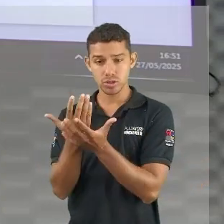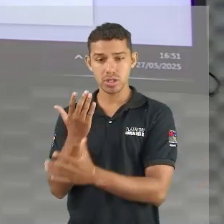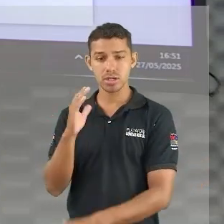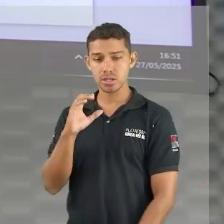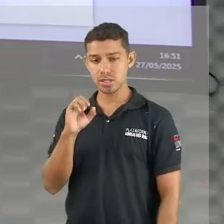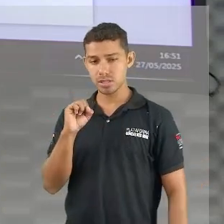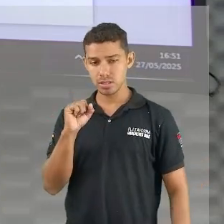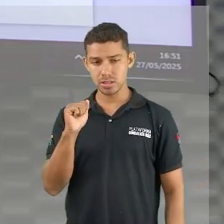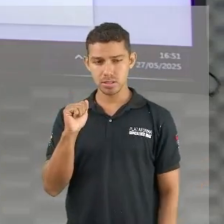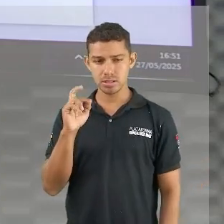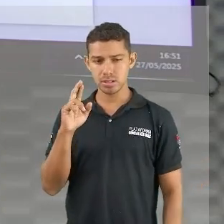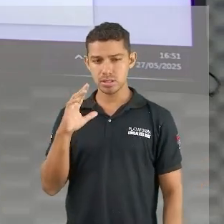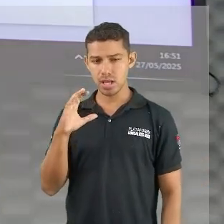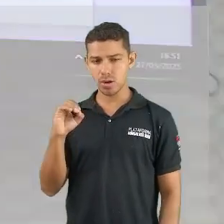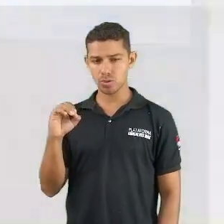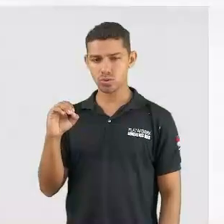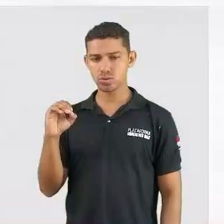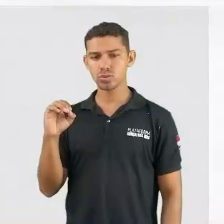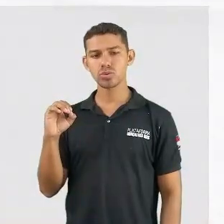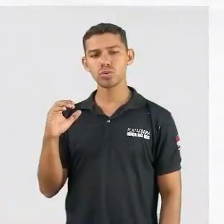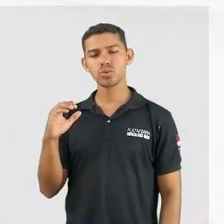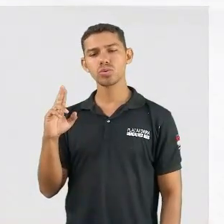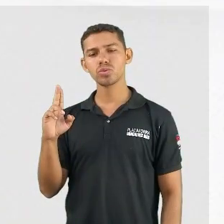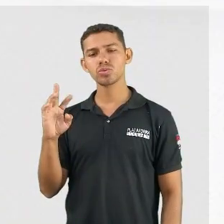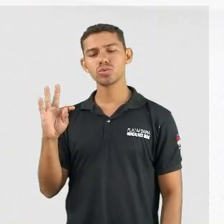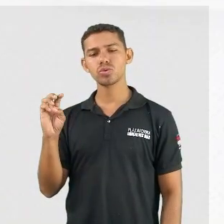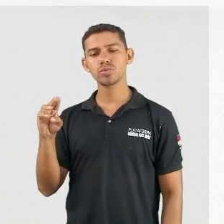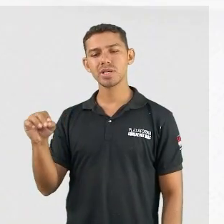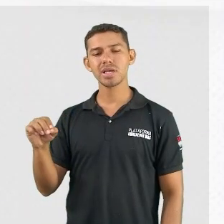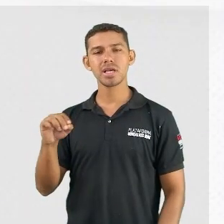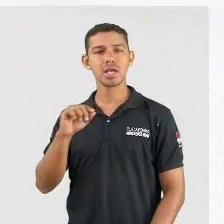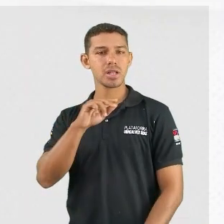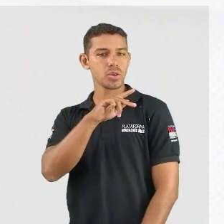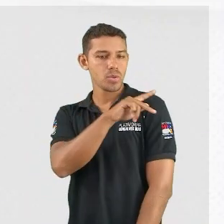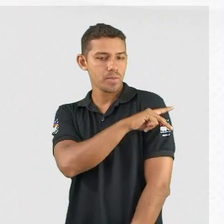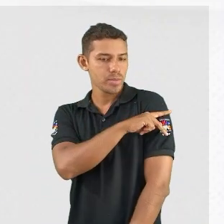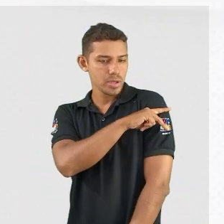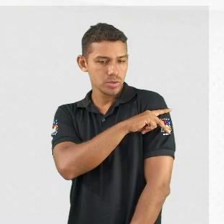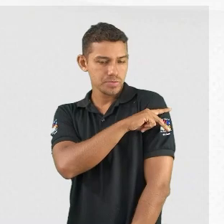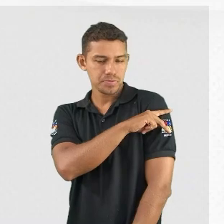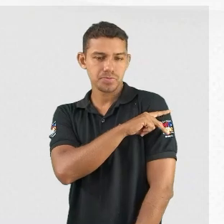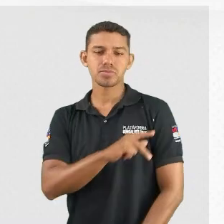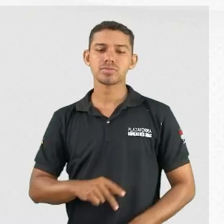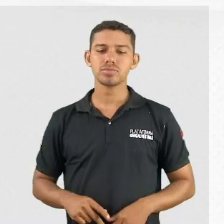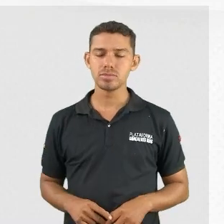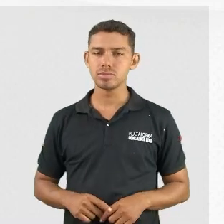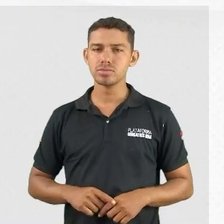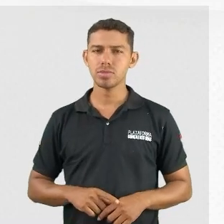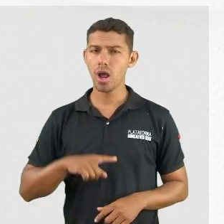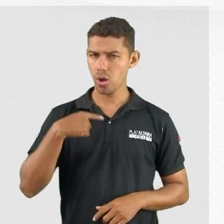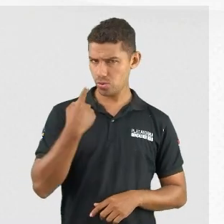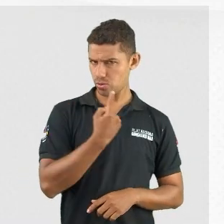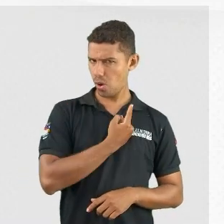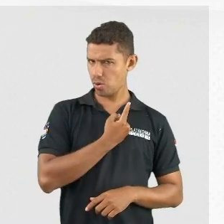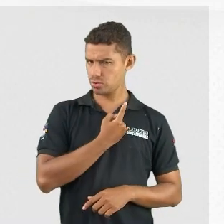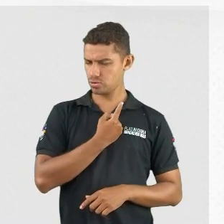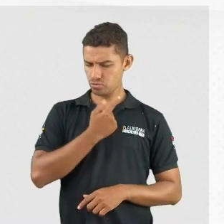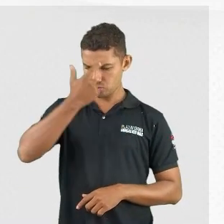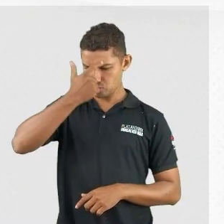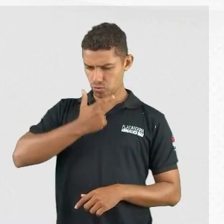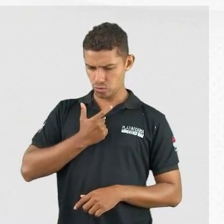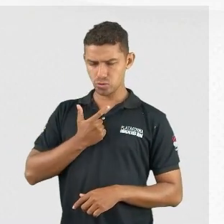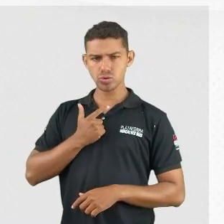Cortume, bem aqui no Piauí, né? E aí ele traz assim: o nosso papel nós já fazemos